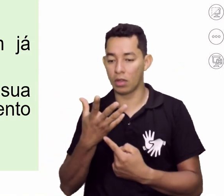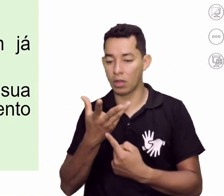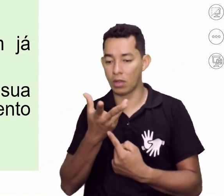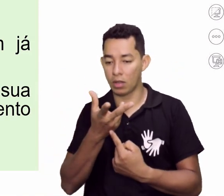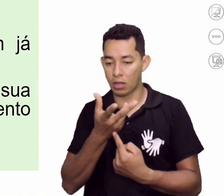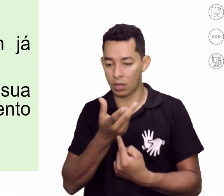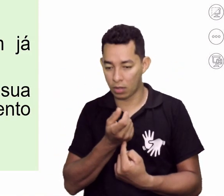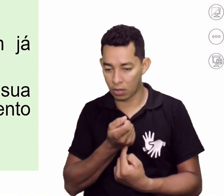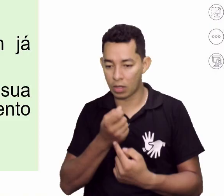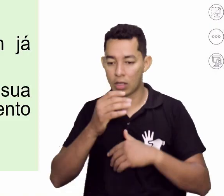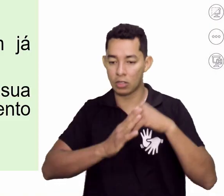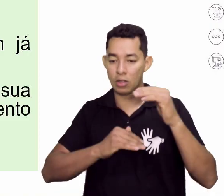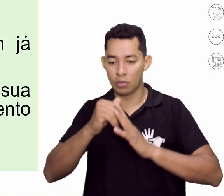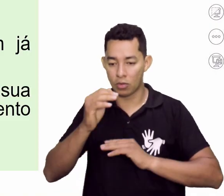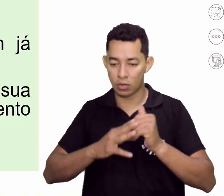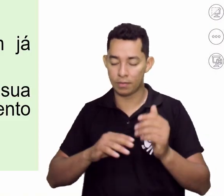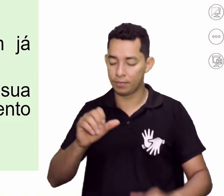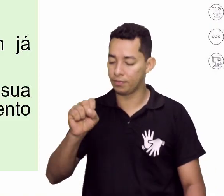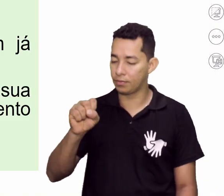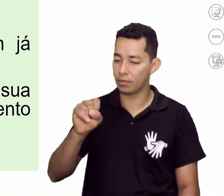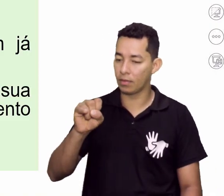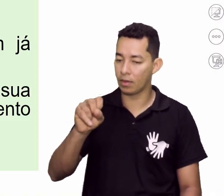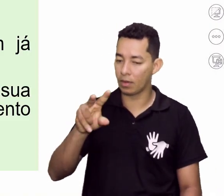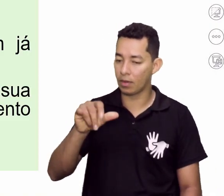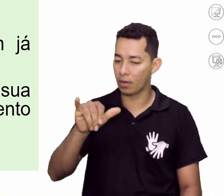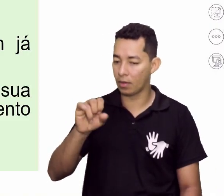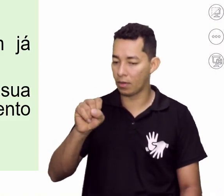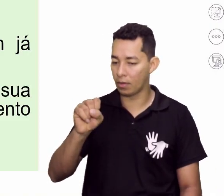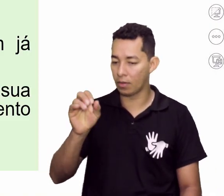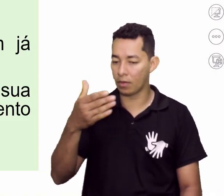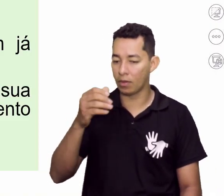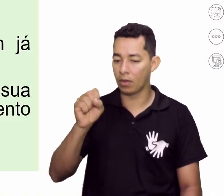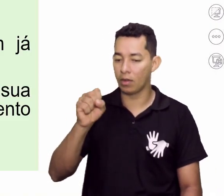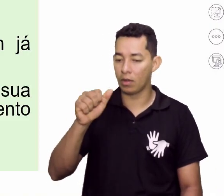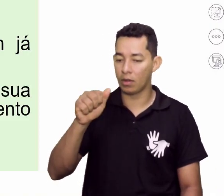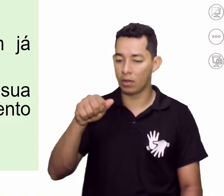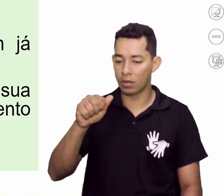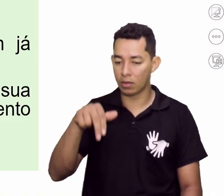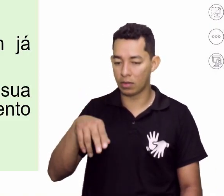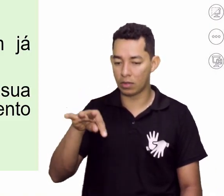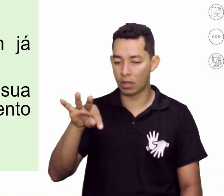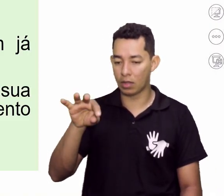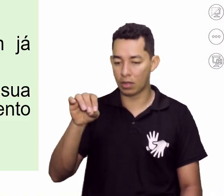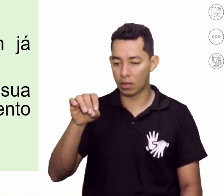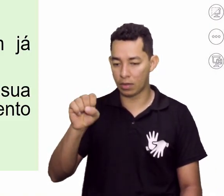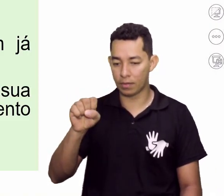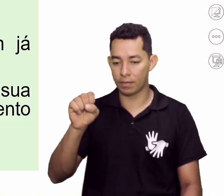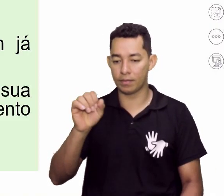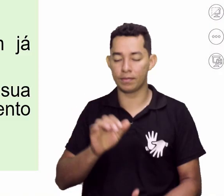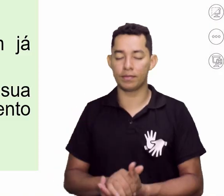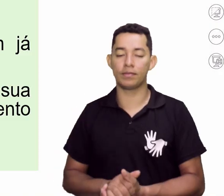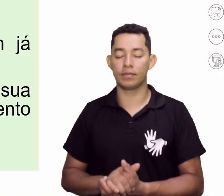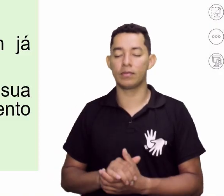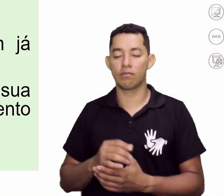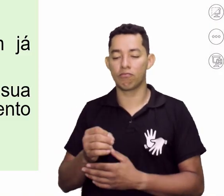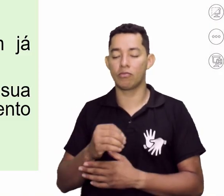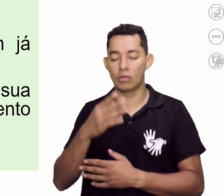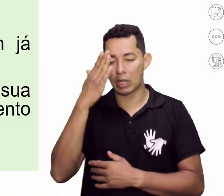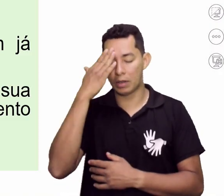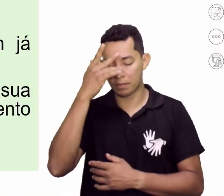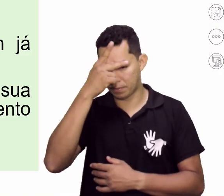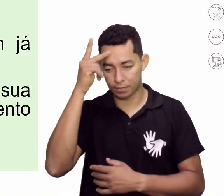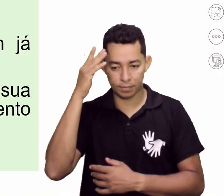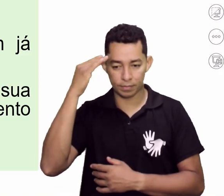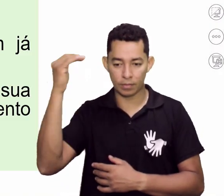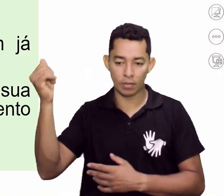da nossa cidade, o Silvio Santos, né, um grande expoente, né, da